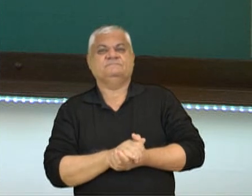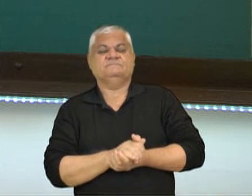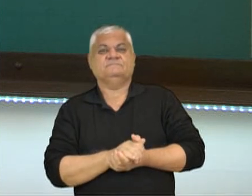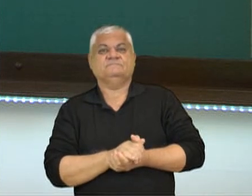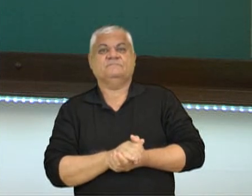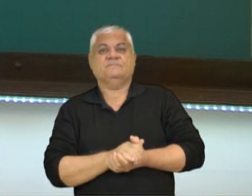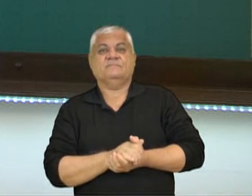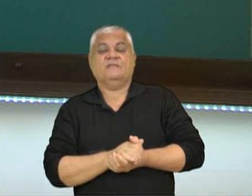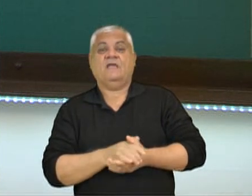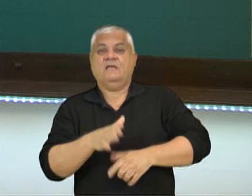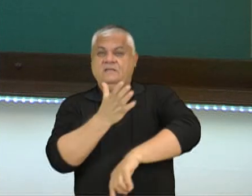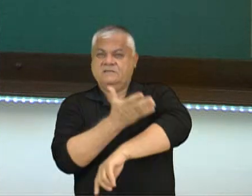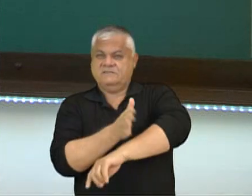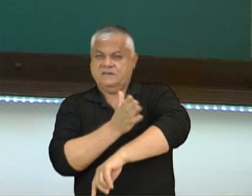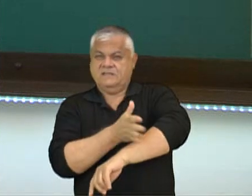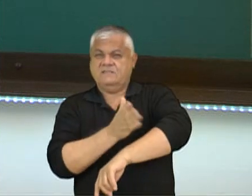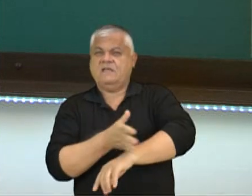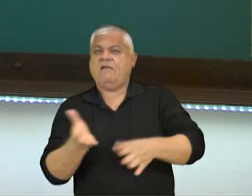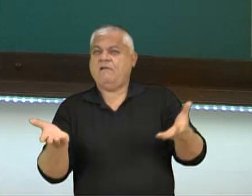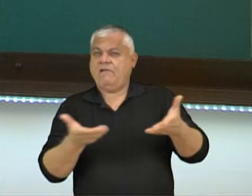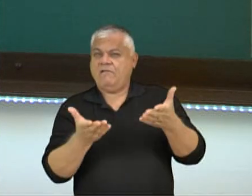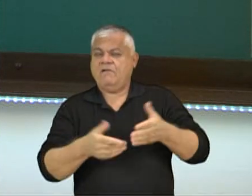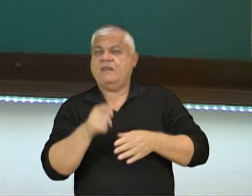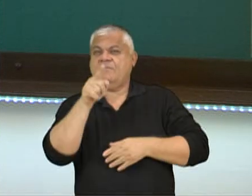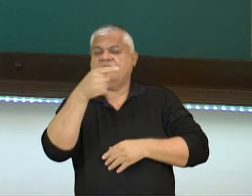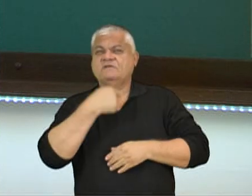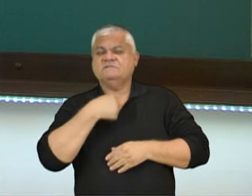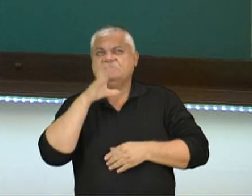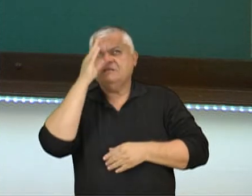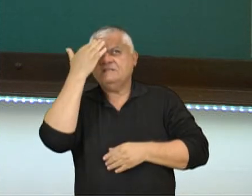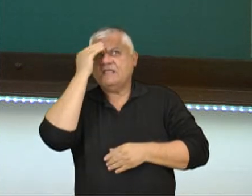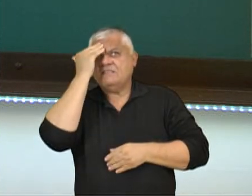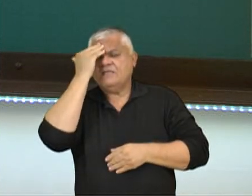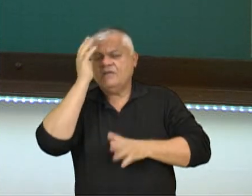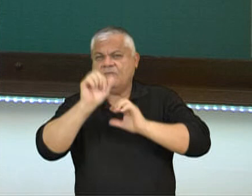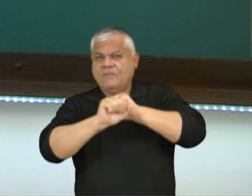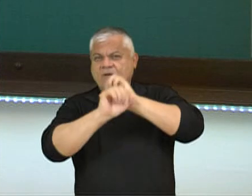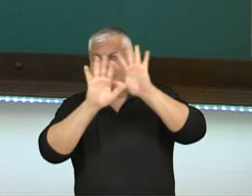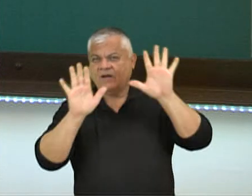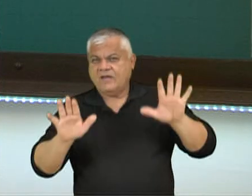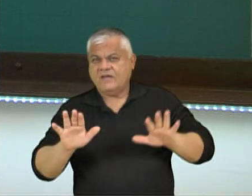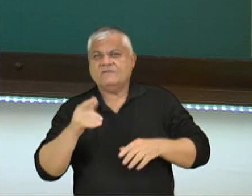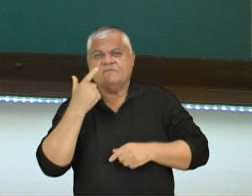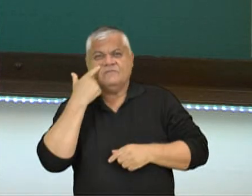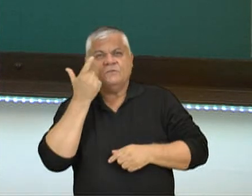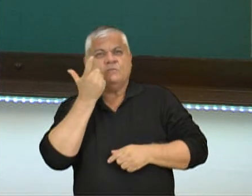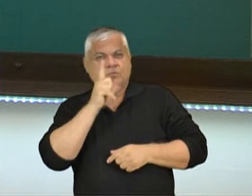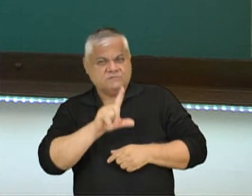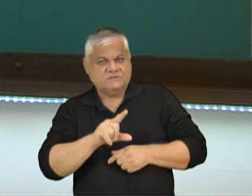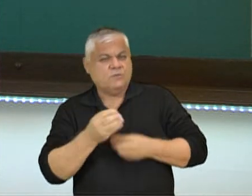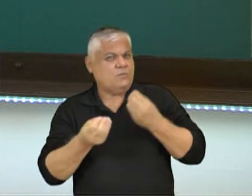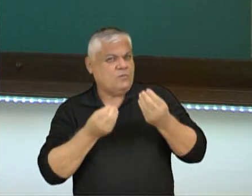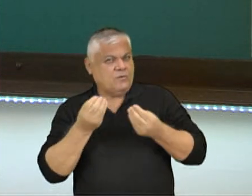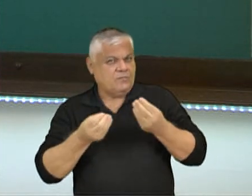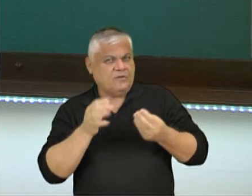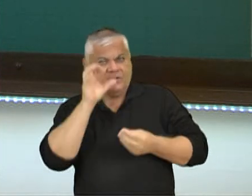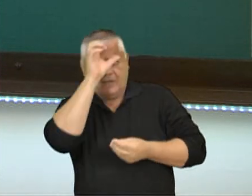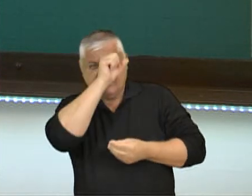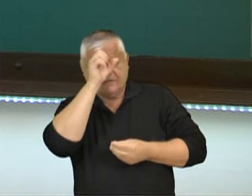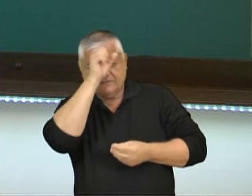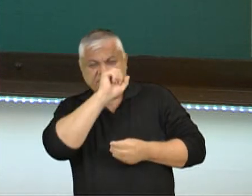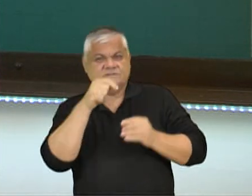Então vamos fazer um exercício para que a gente vê se realmente nós estamos aí conseguindo pegar a nossa aprendizagem